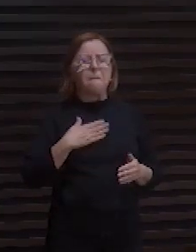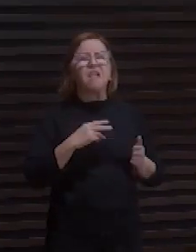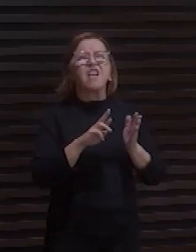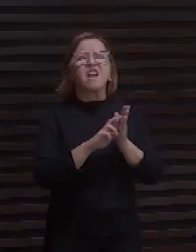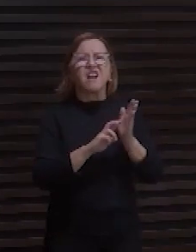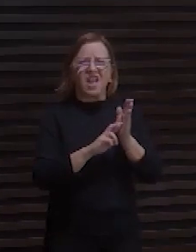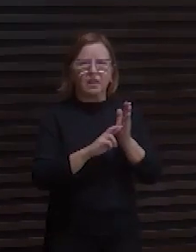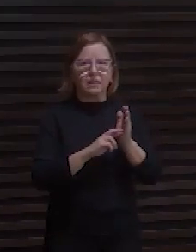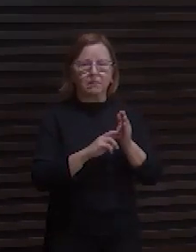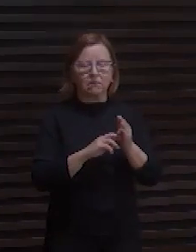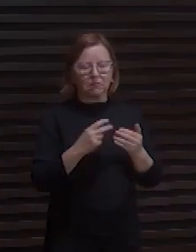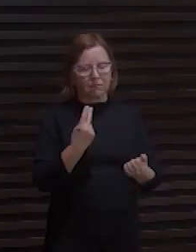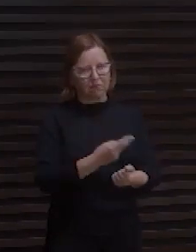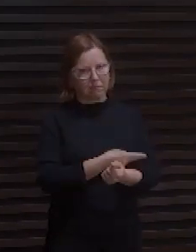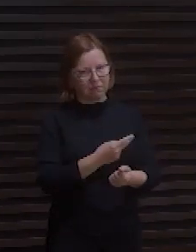para um cristão.